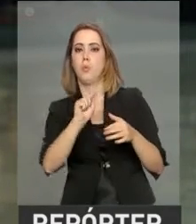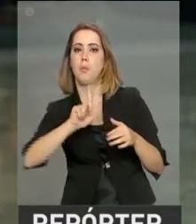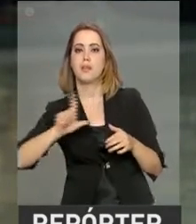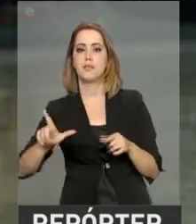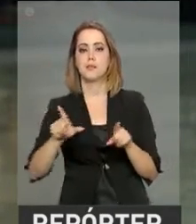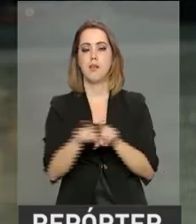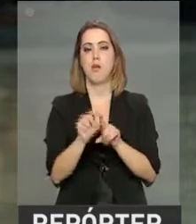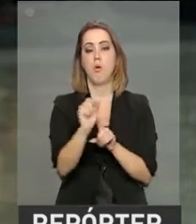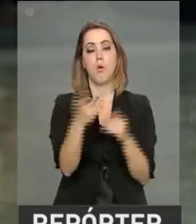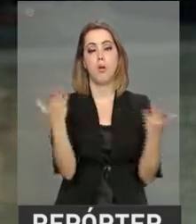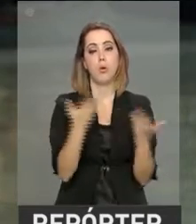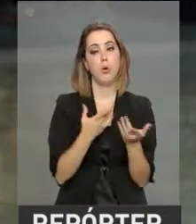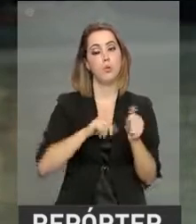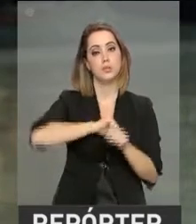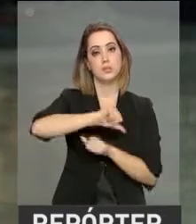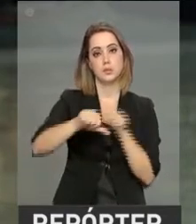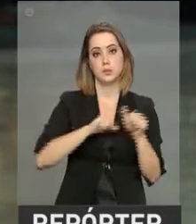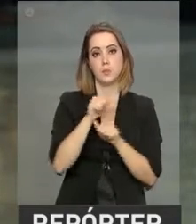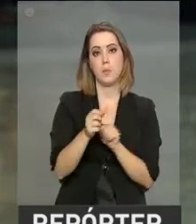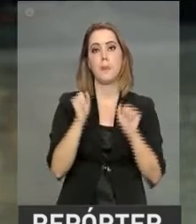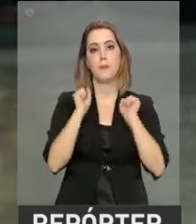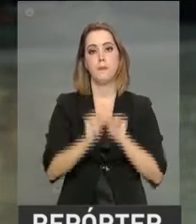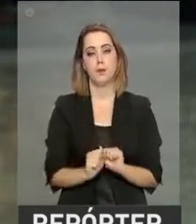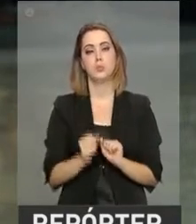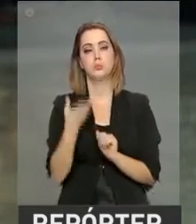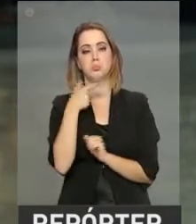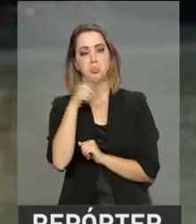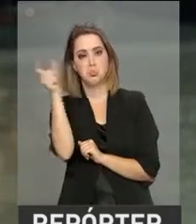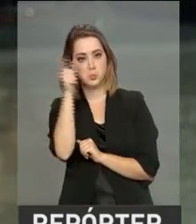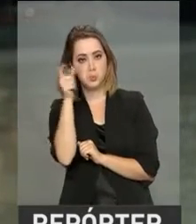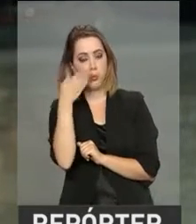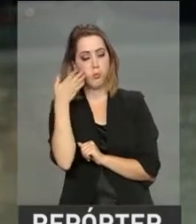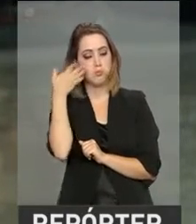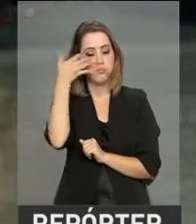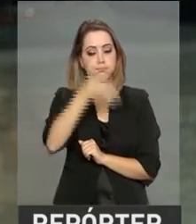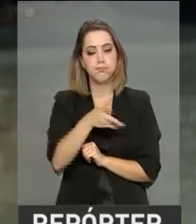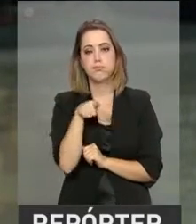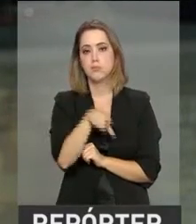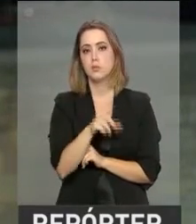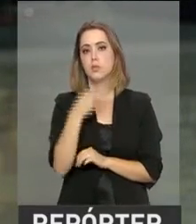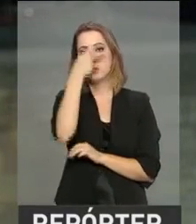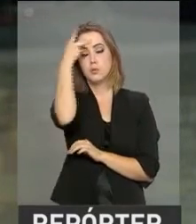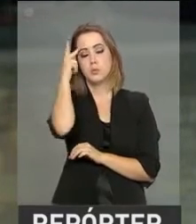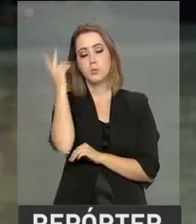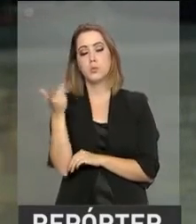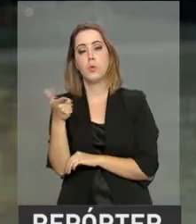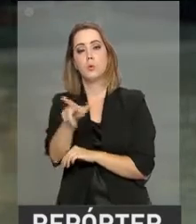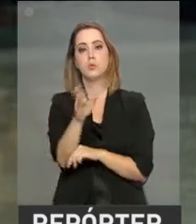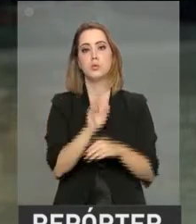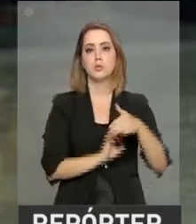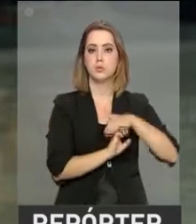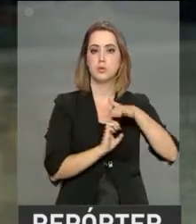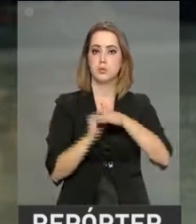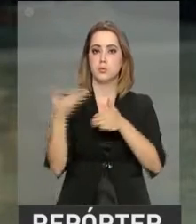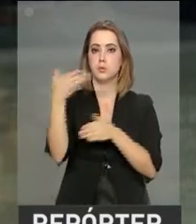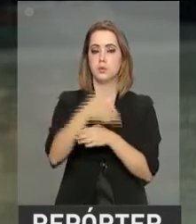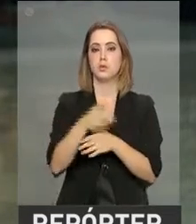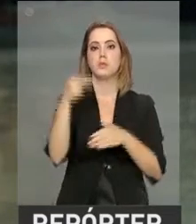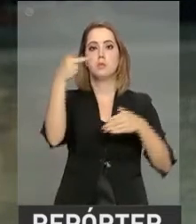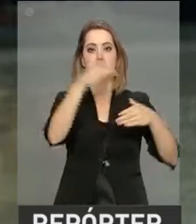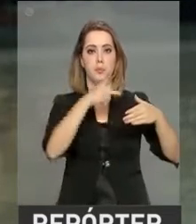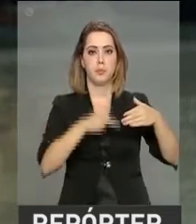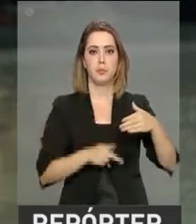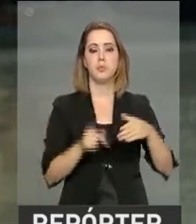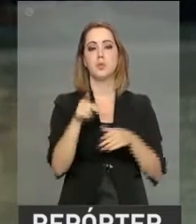regime de partilha pode atrair investidores externos para o setor de petróleo e gás no país